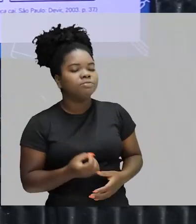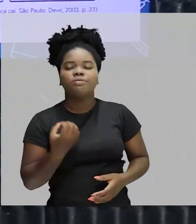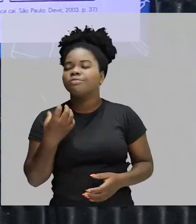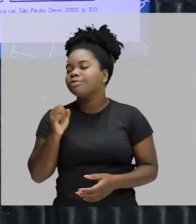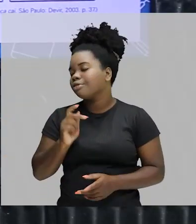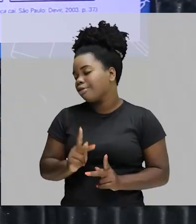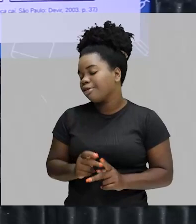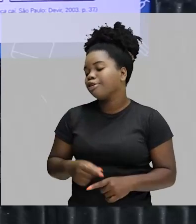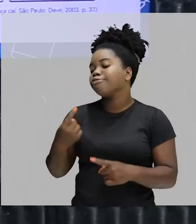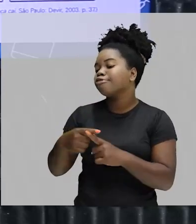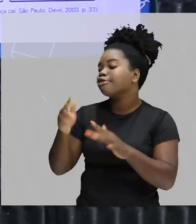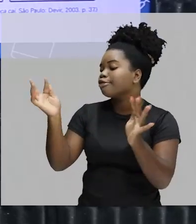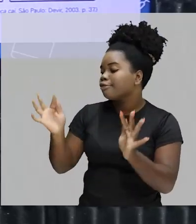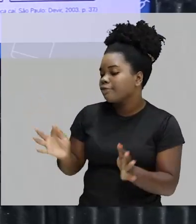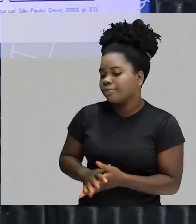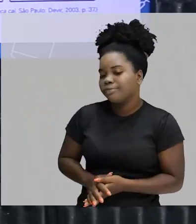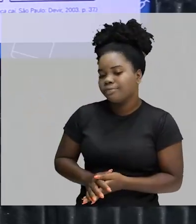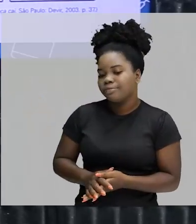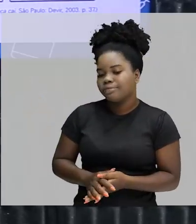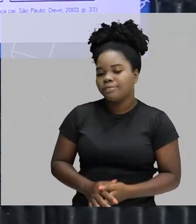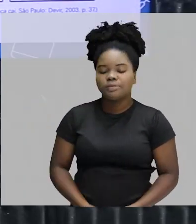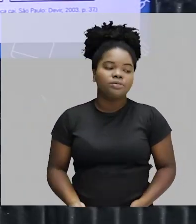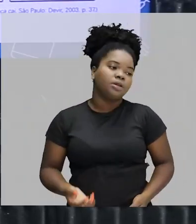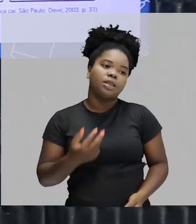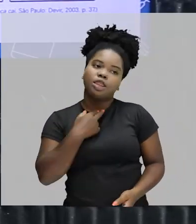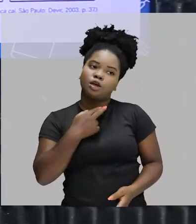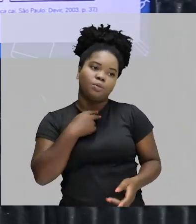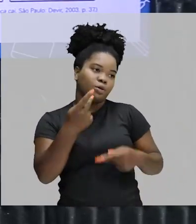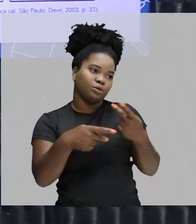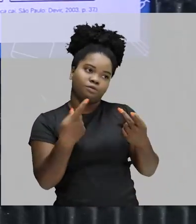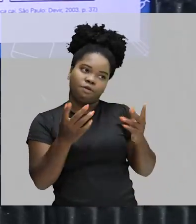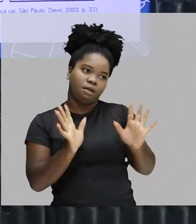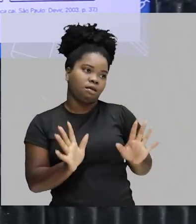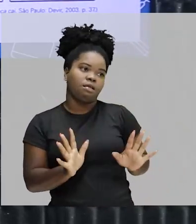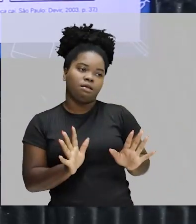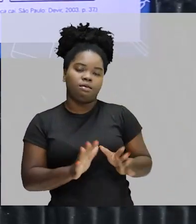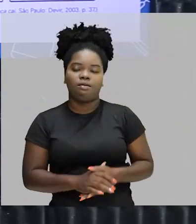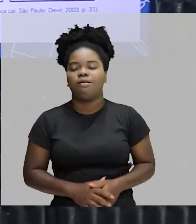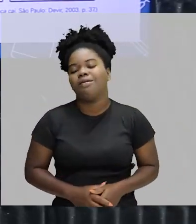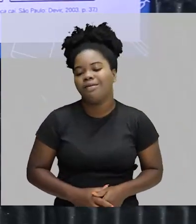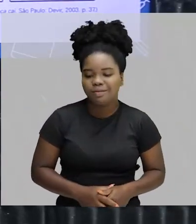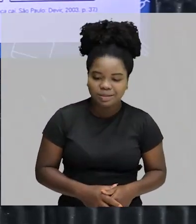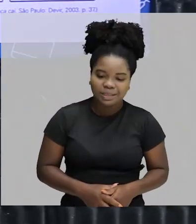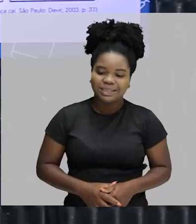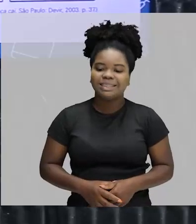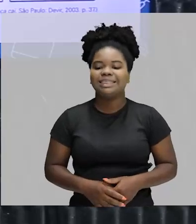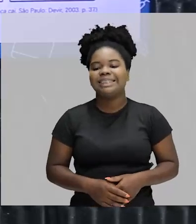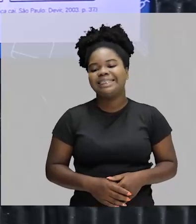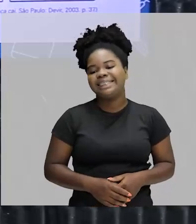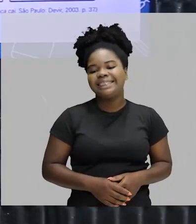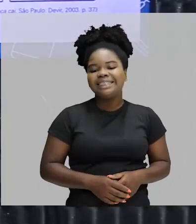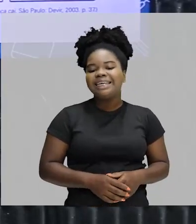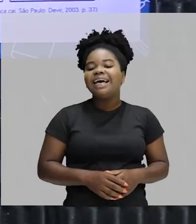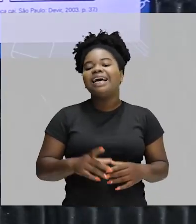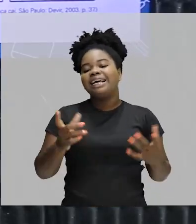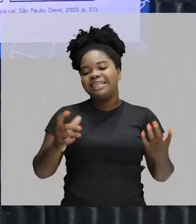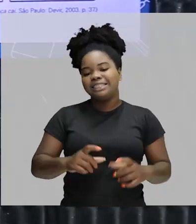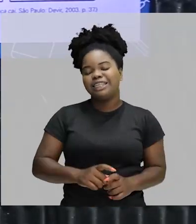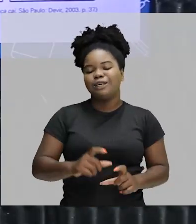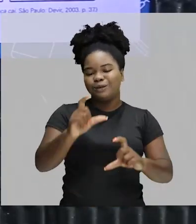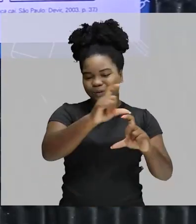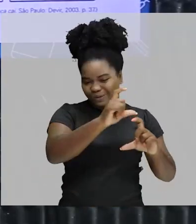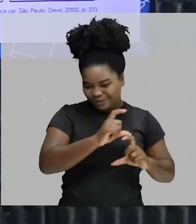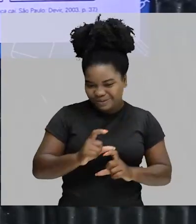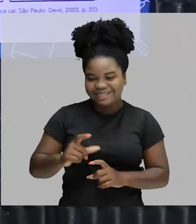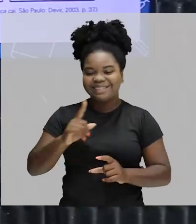Então, por que você está feliz? Não posso contar, senão estraga. Né? Então, ele fez a tirinha, ela tem